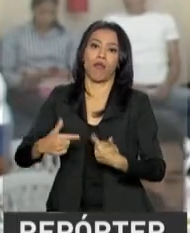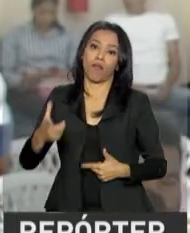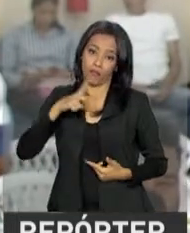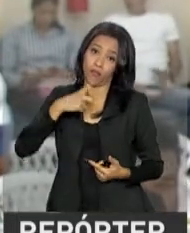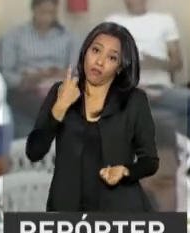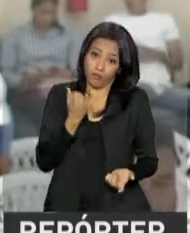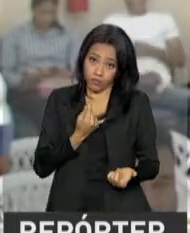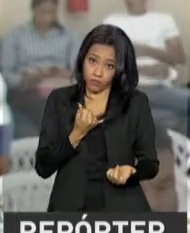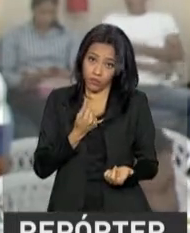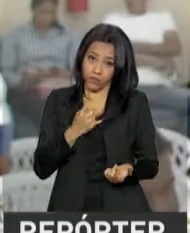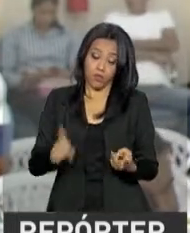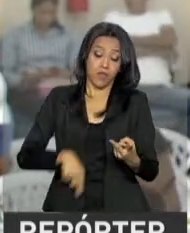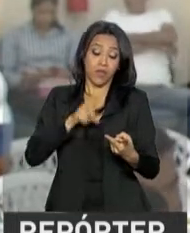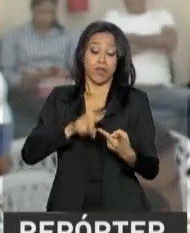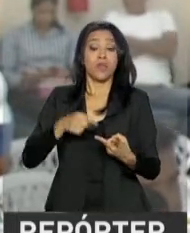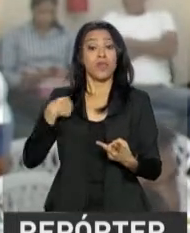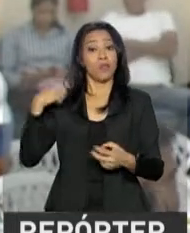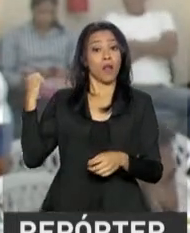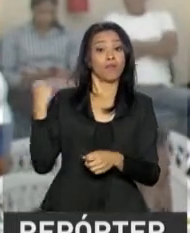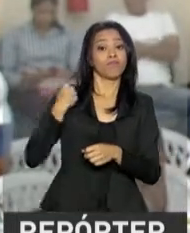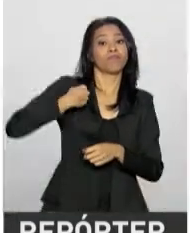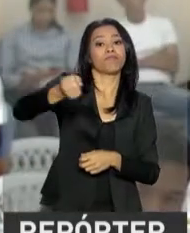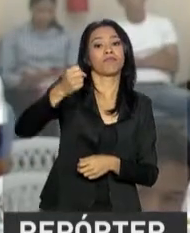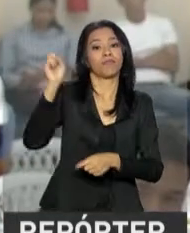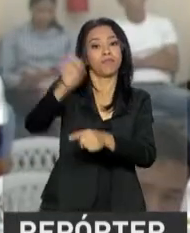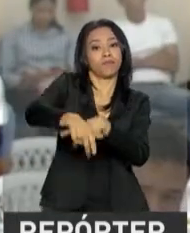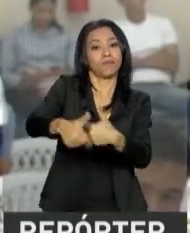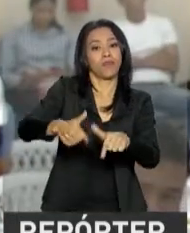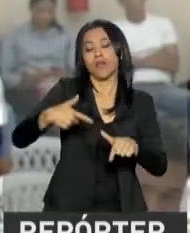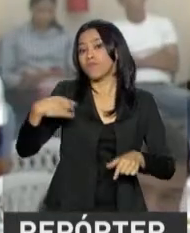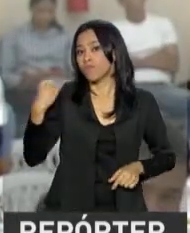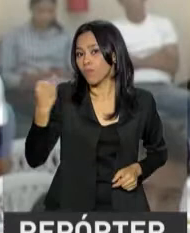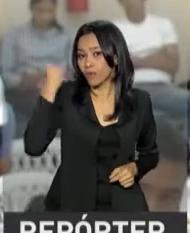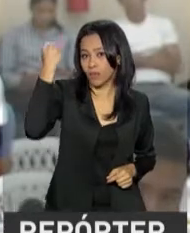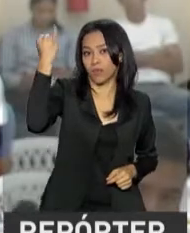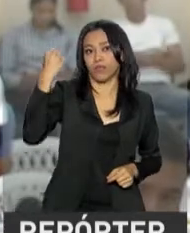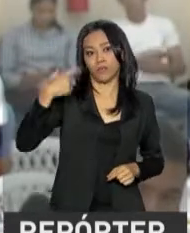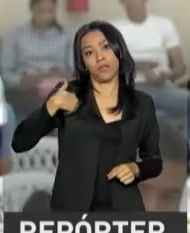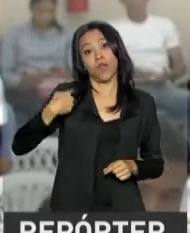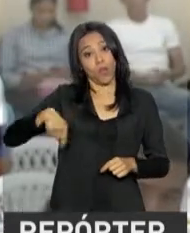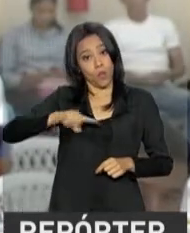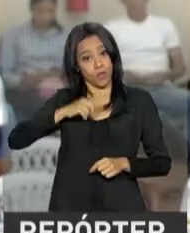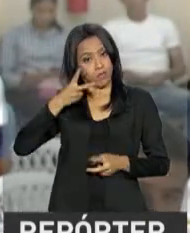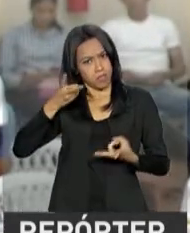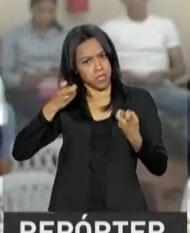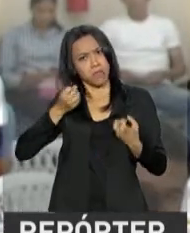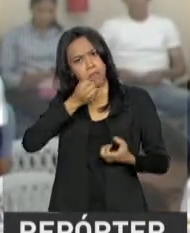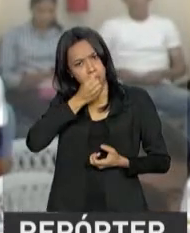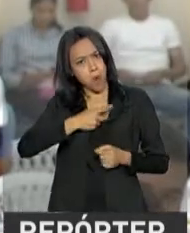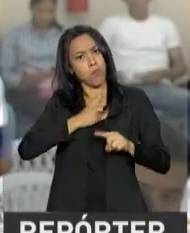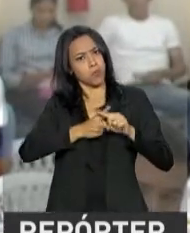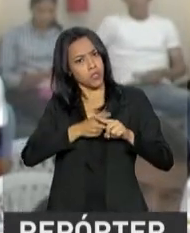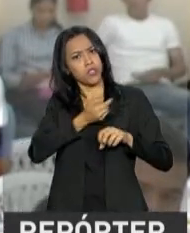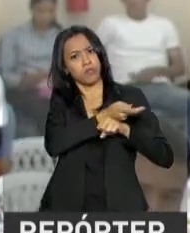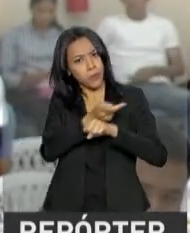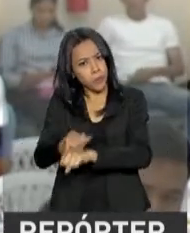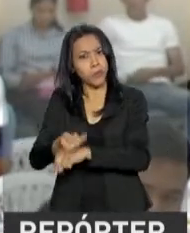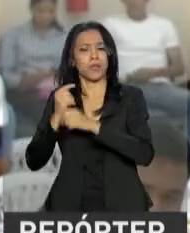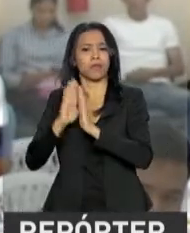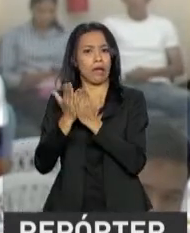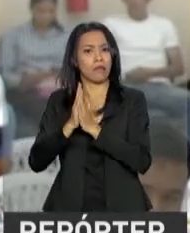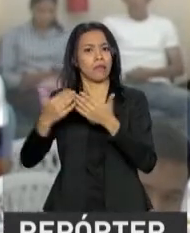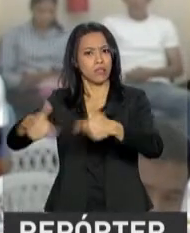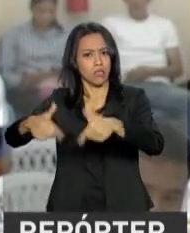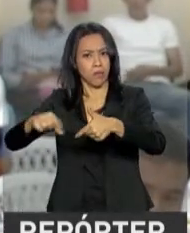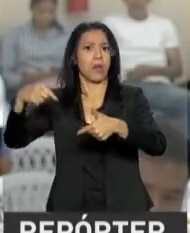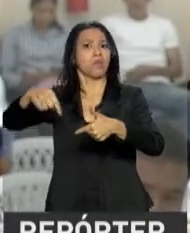ea inserção no mercado de trabalho é fundamental então a gente veio de maneira muito positiva essa busca pela carteira de trabalho como